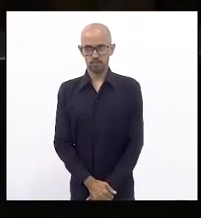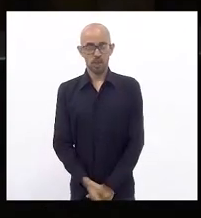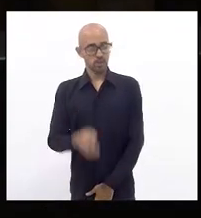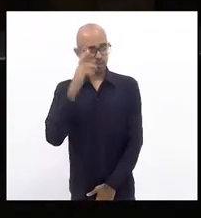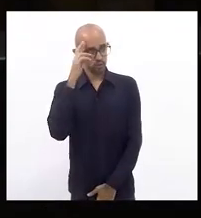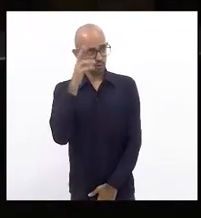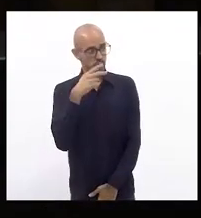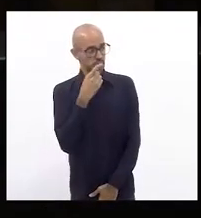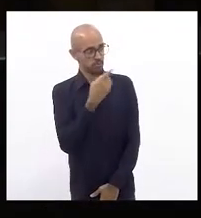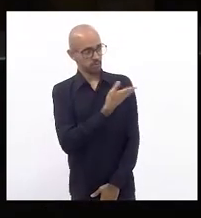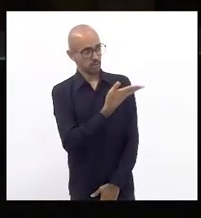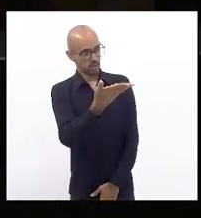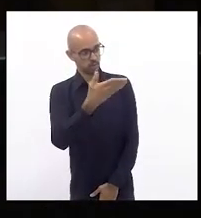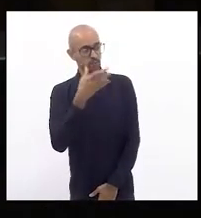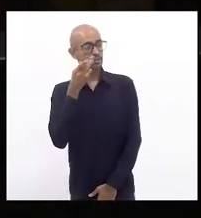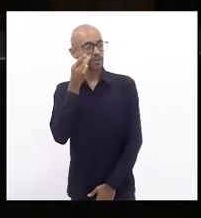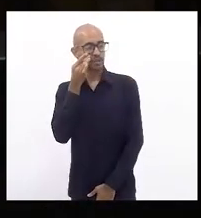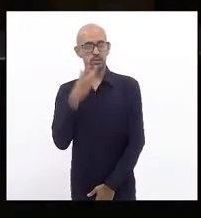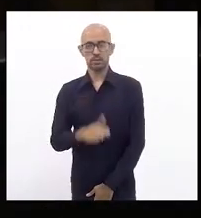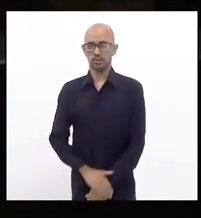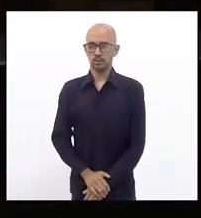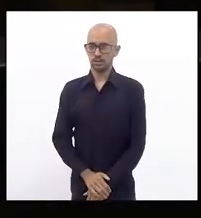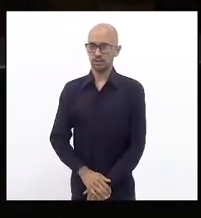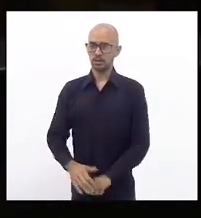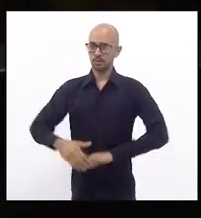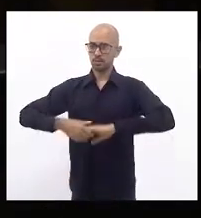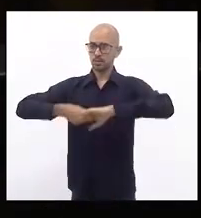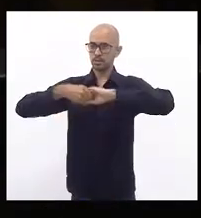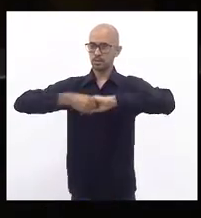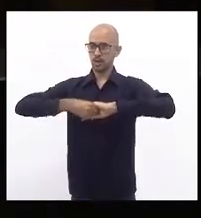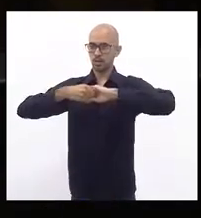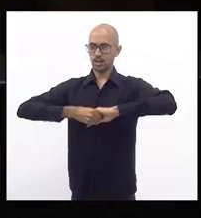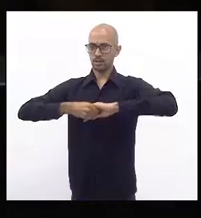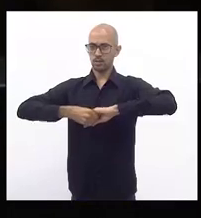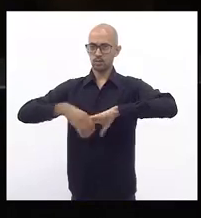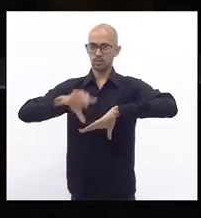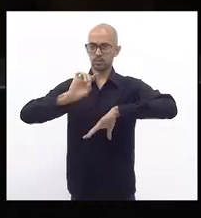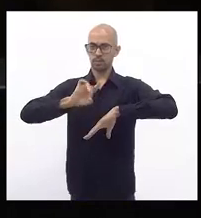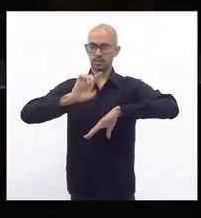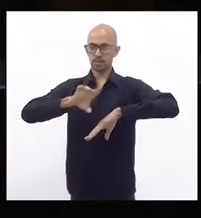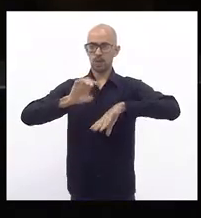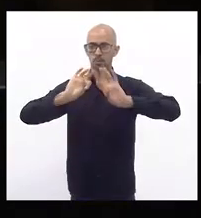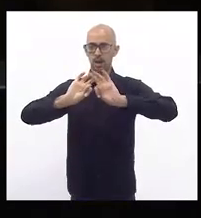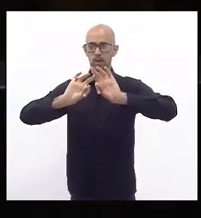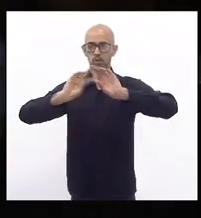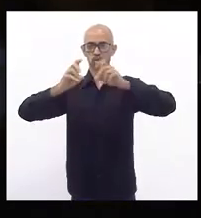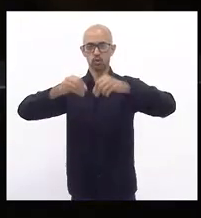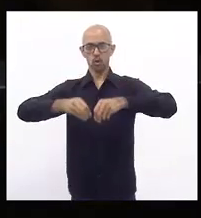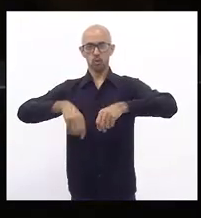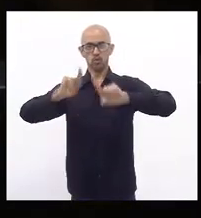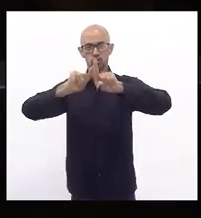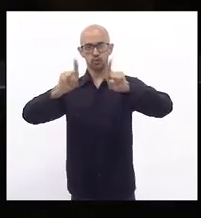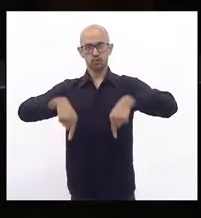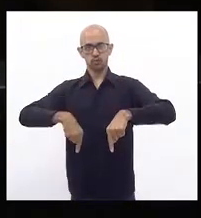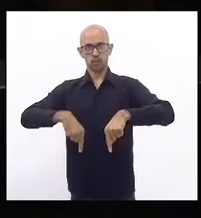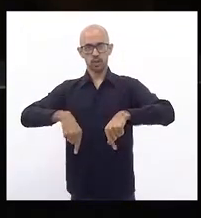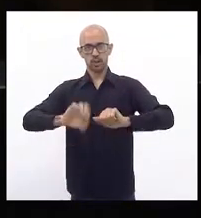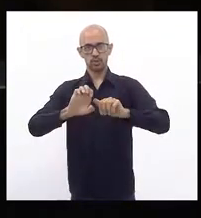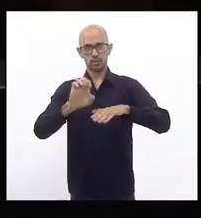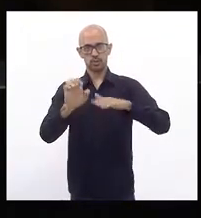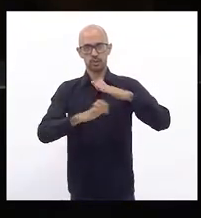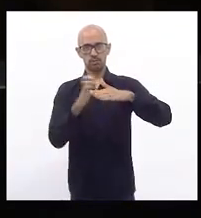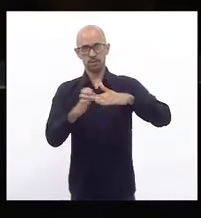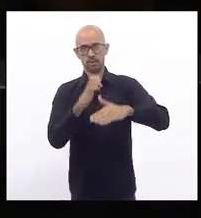senhores deputados presentes, uma saudação toda especial para os sedaianos e